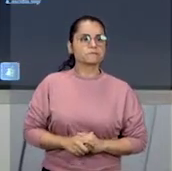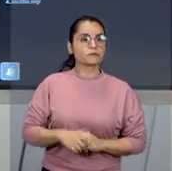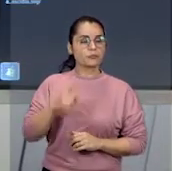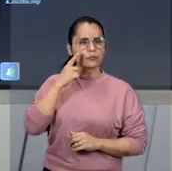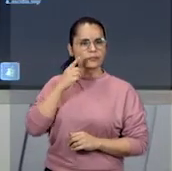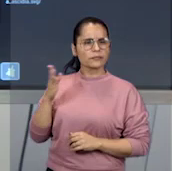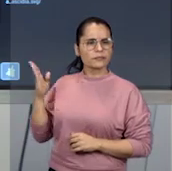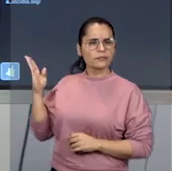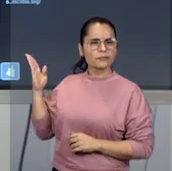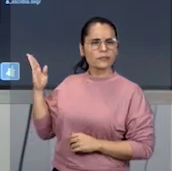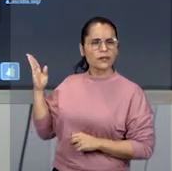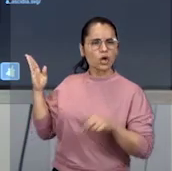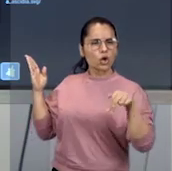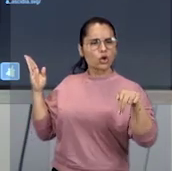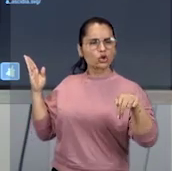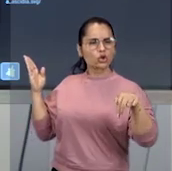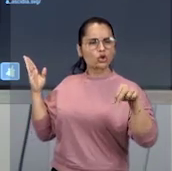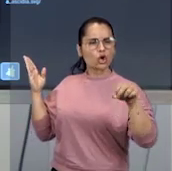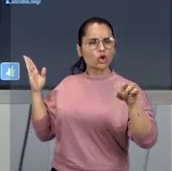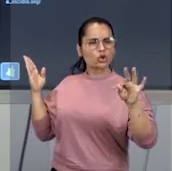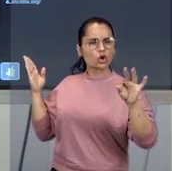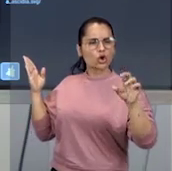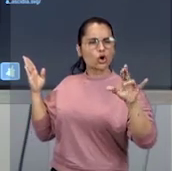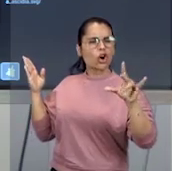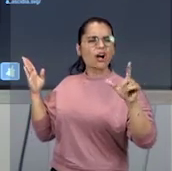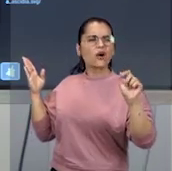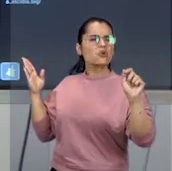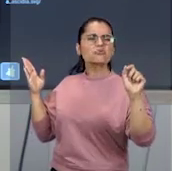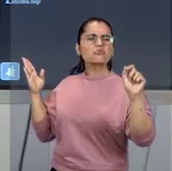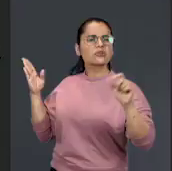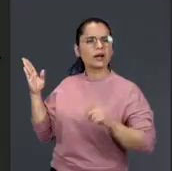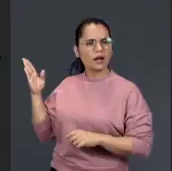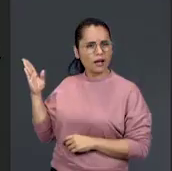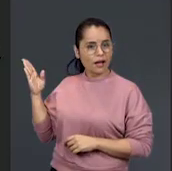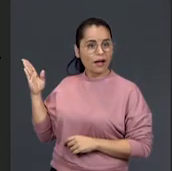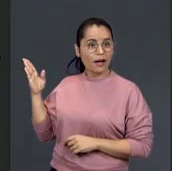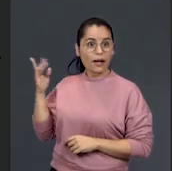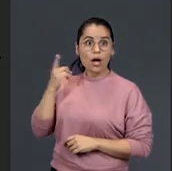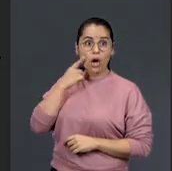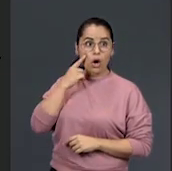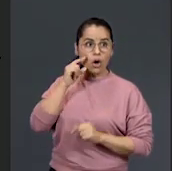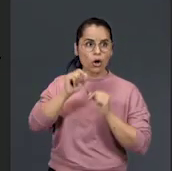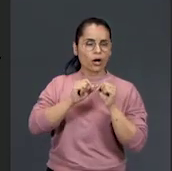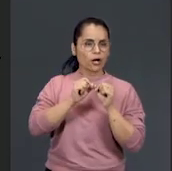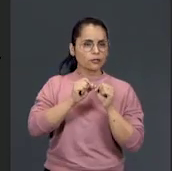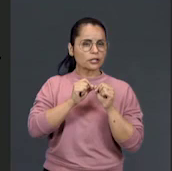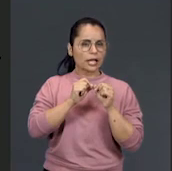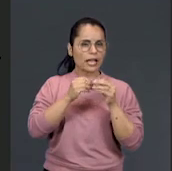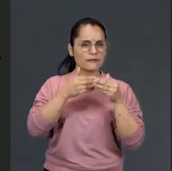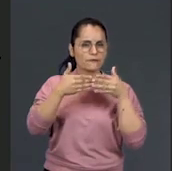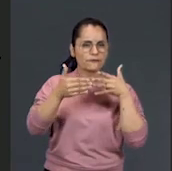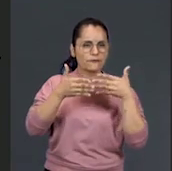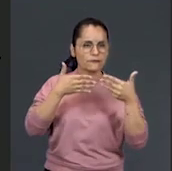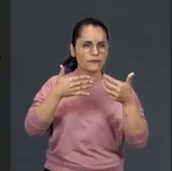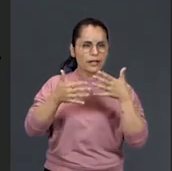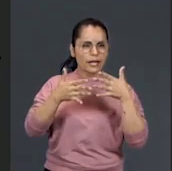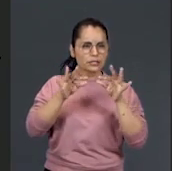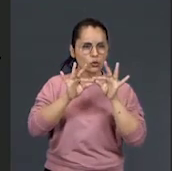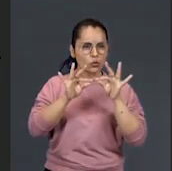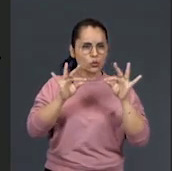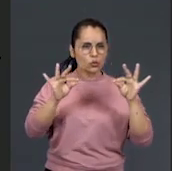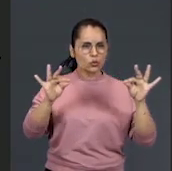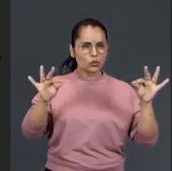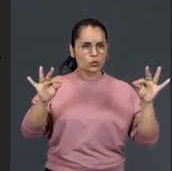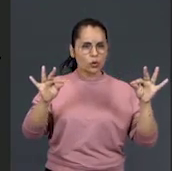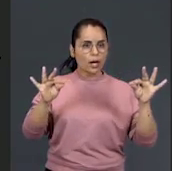O que é notocorda, Marisa? Que nome é esse? Olha, notocorda é uma haste flexível que percorre